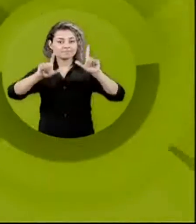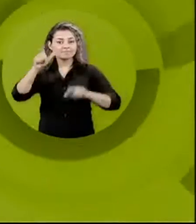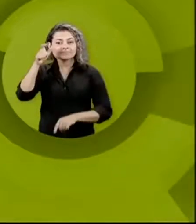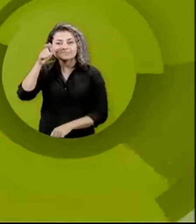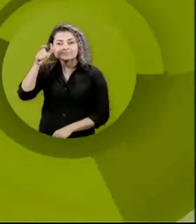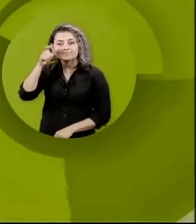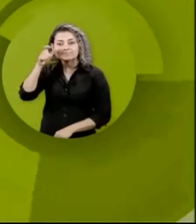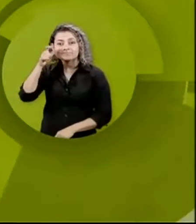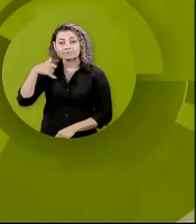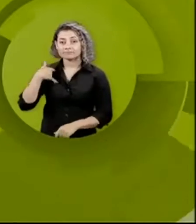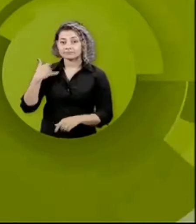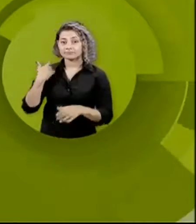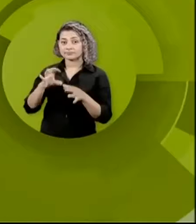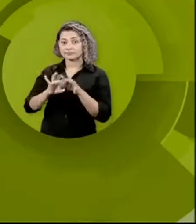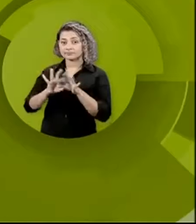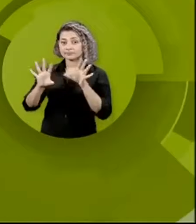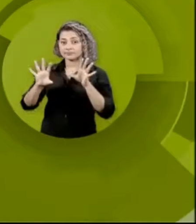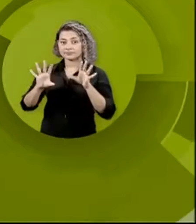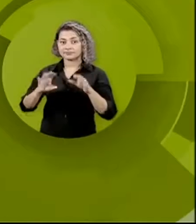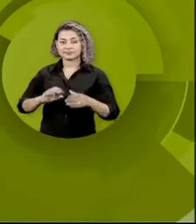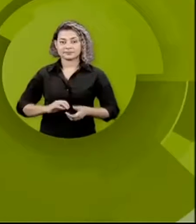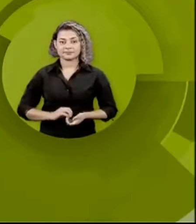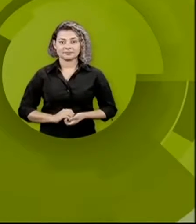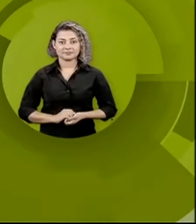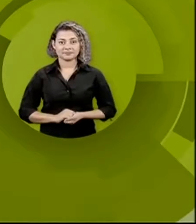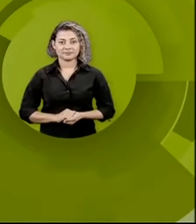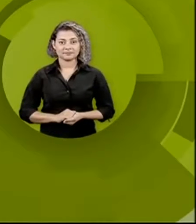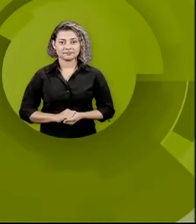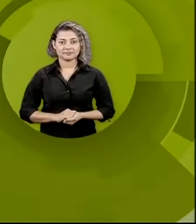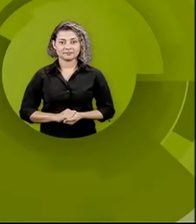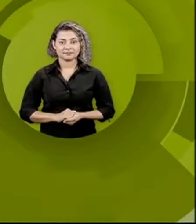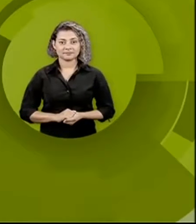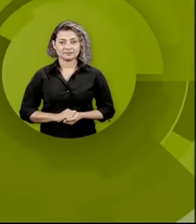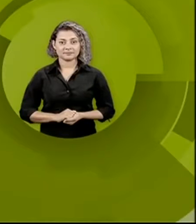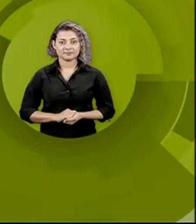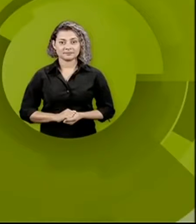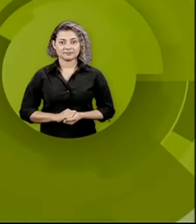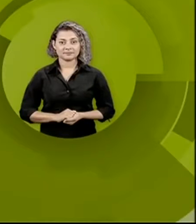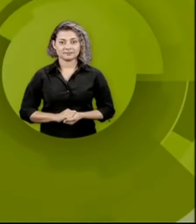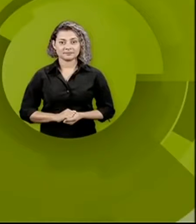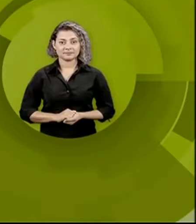O programa a seguir é livre para todos os públicos.